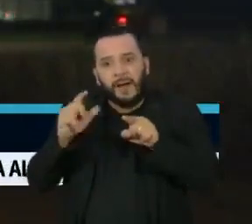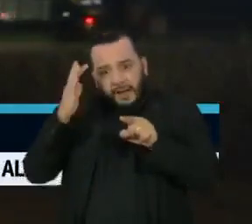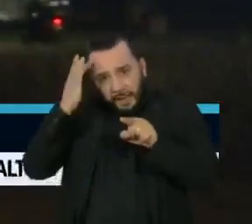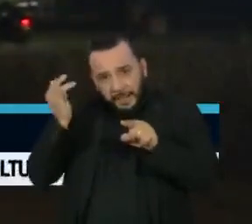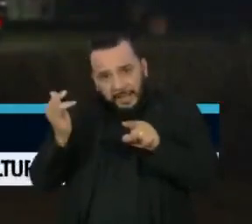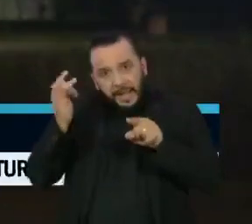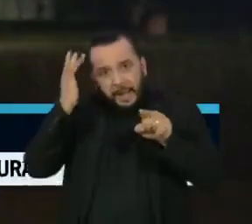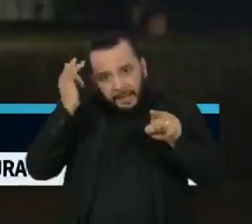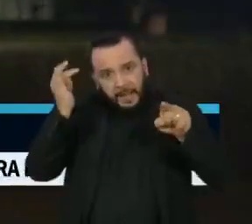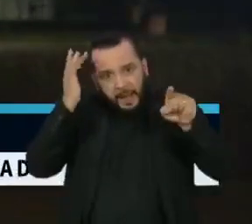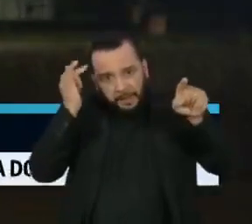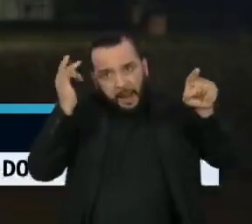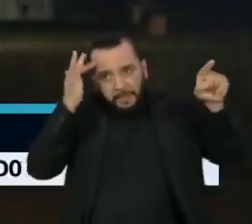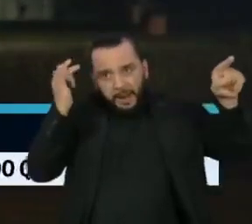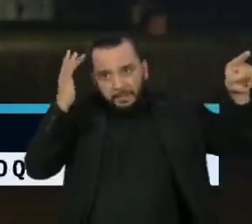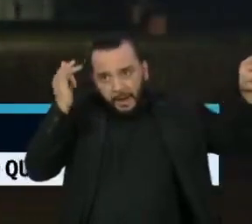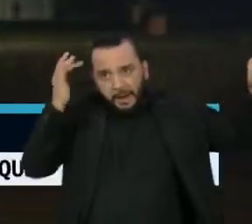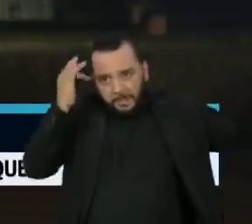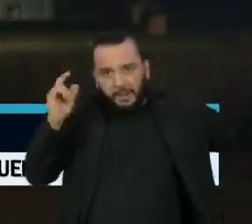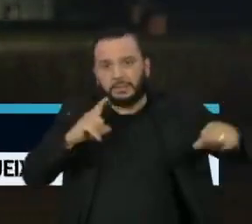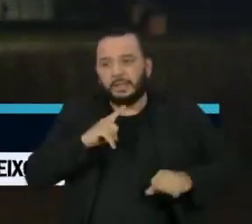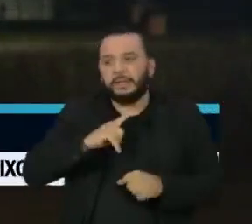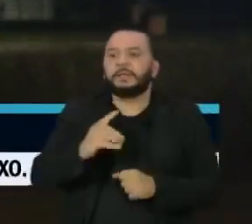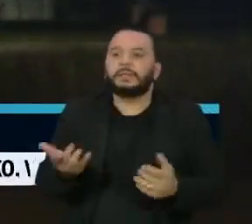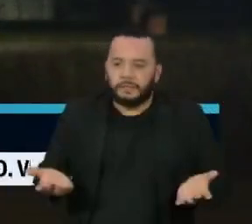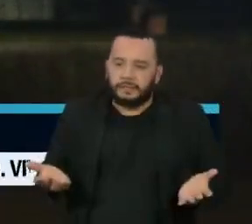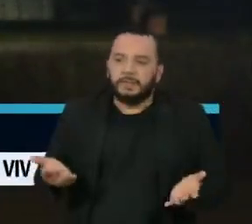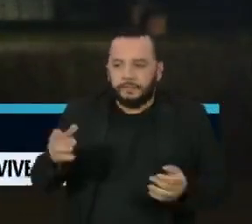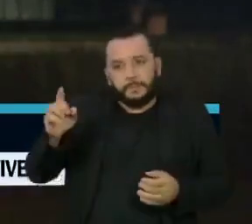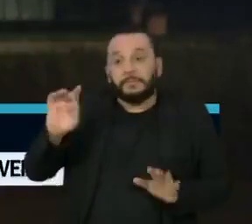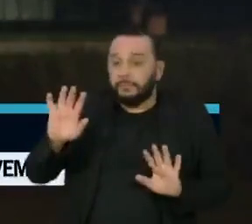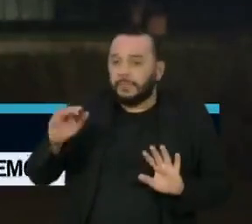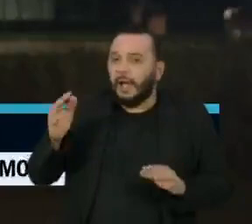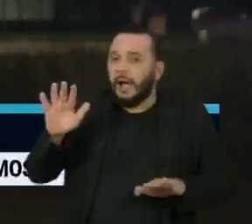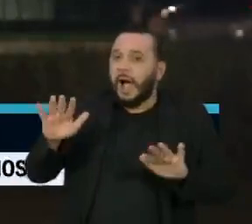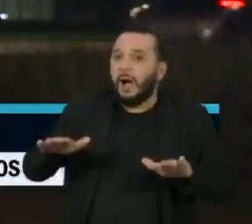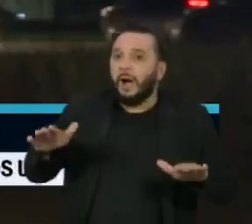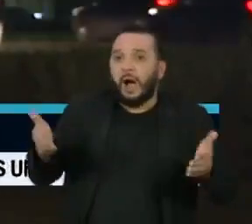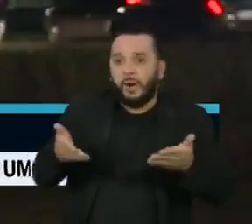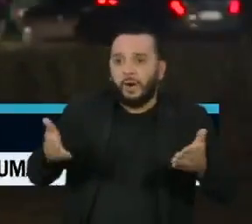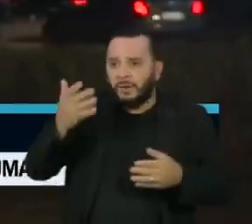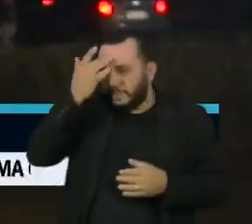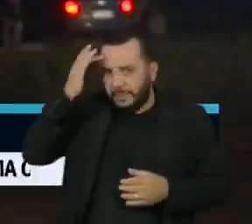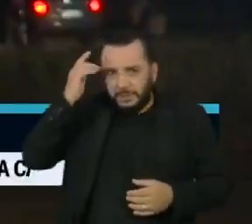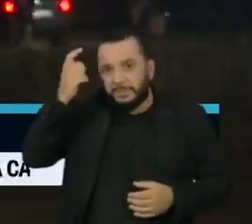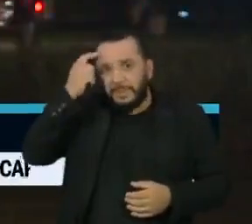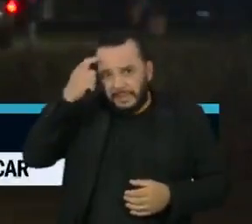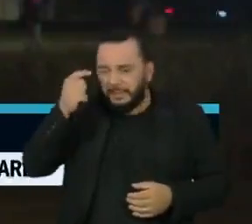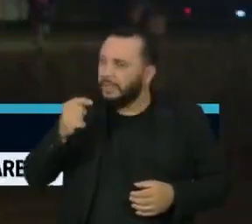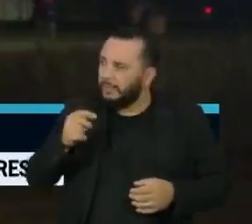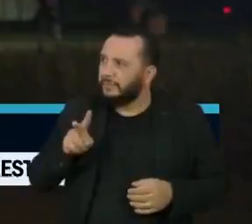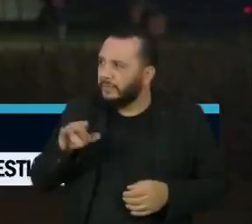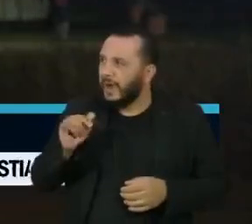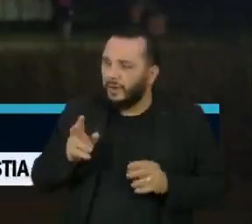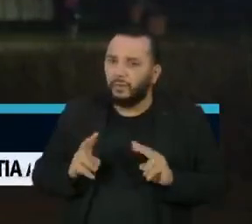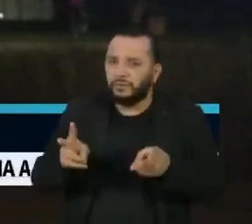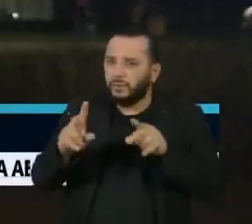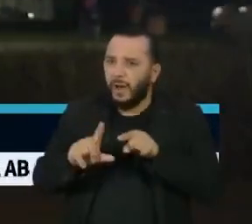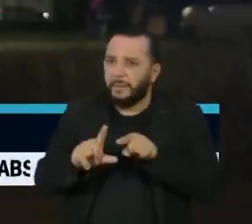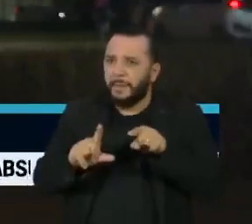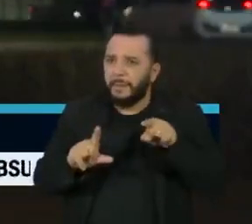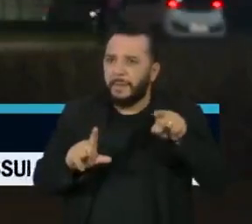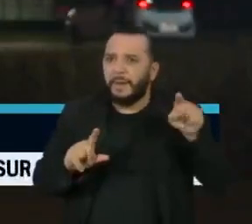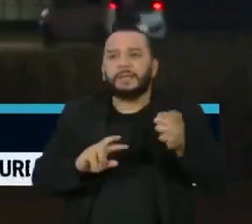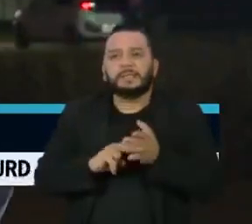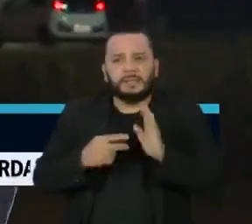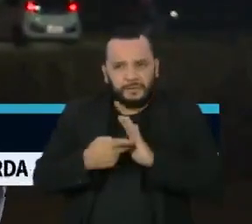numa escalada sem fim. Esse sentimento atual da população de que tudo vai continuar aumentando seria um sinal de